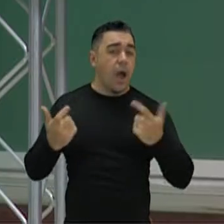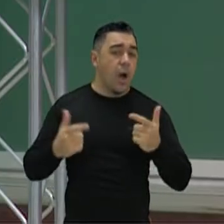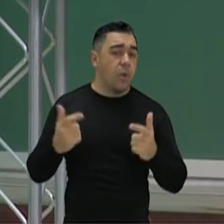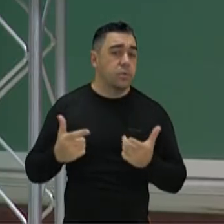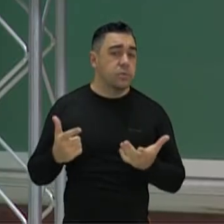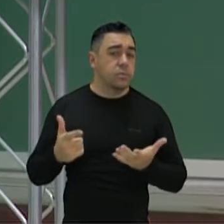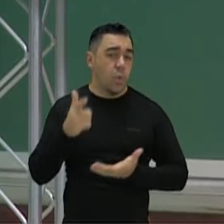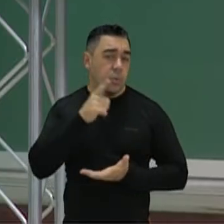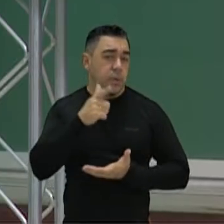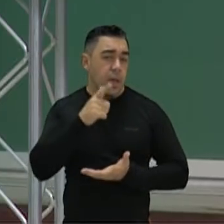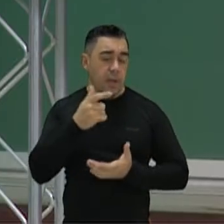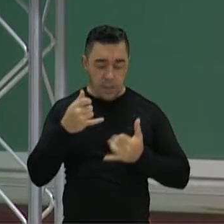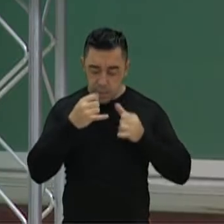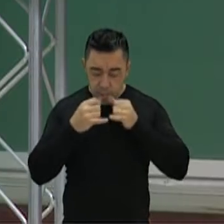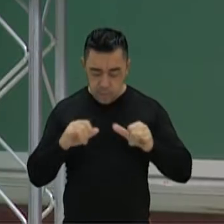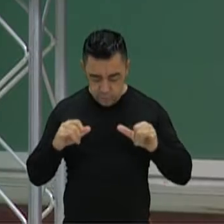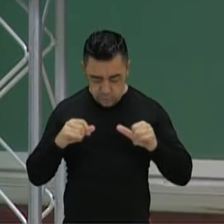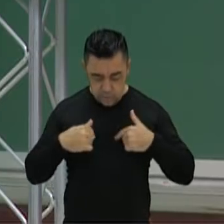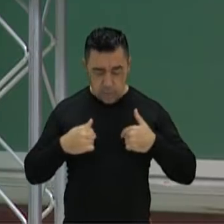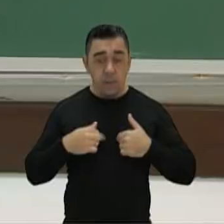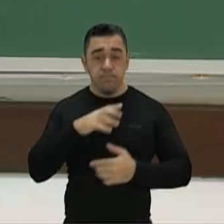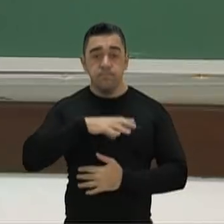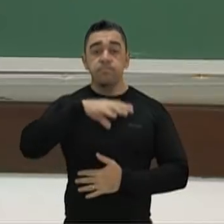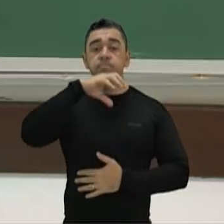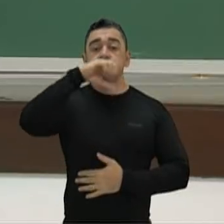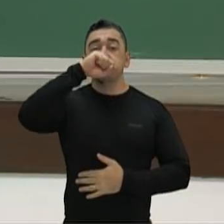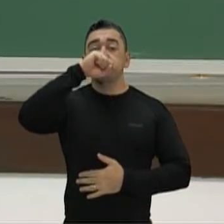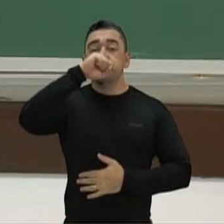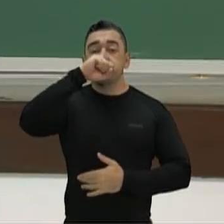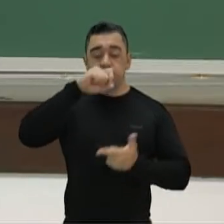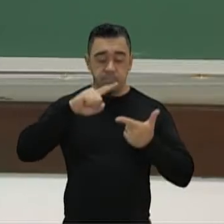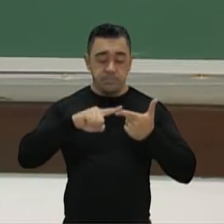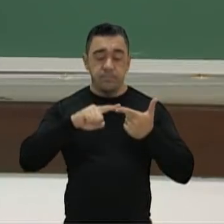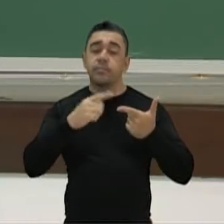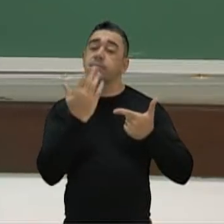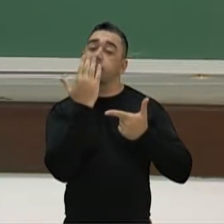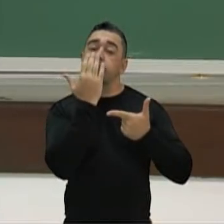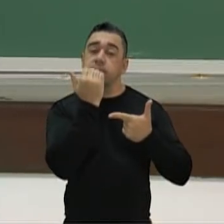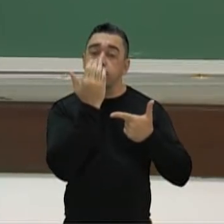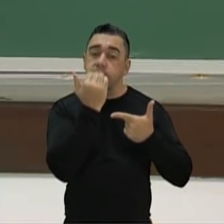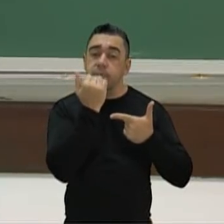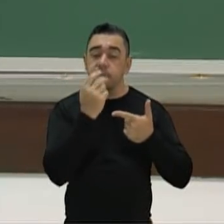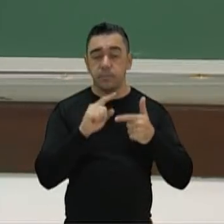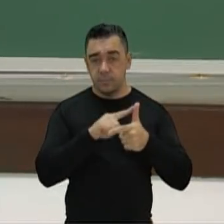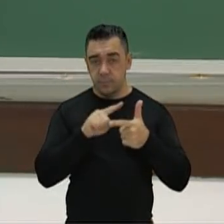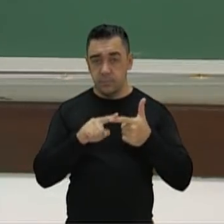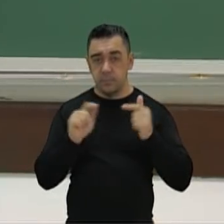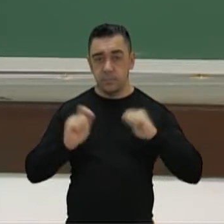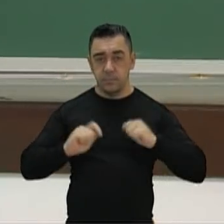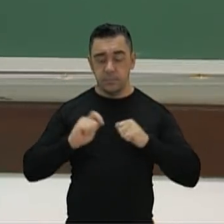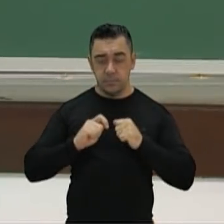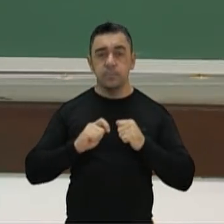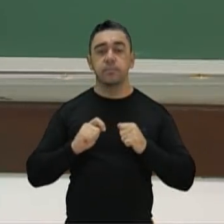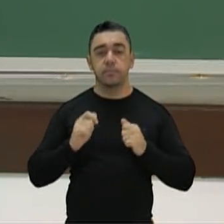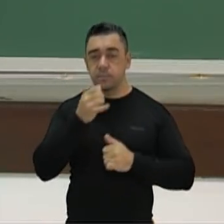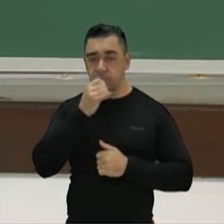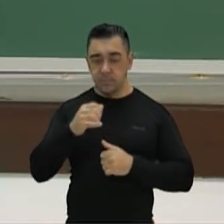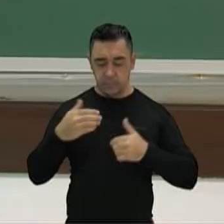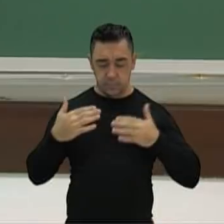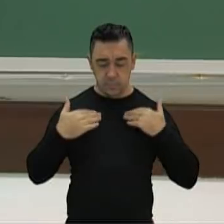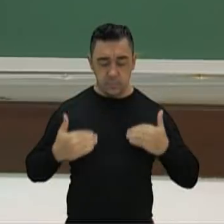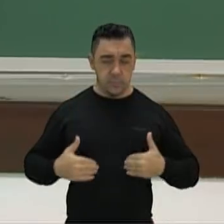conseguem energia? Da respiração e da alimentação. E quando eles têm energia, eles